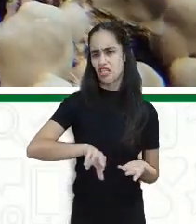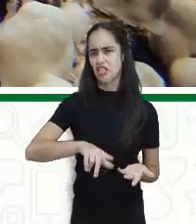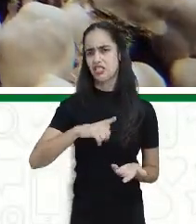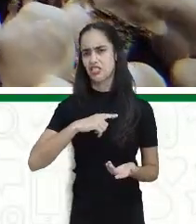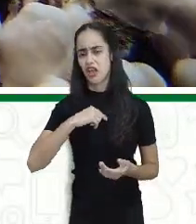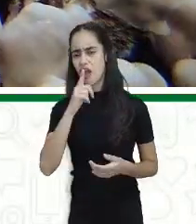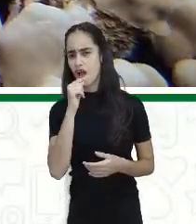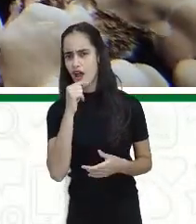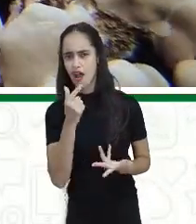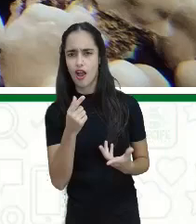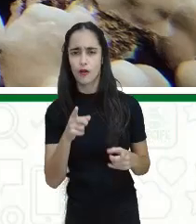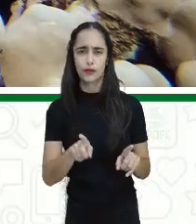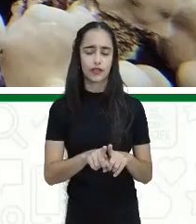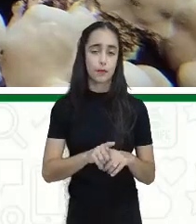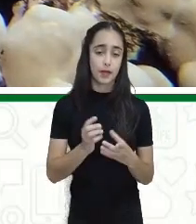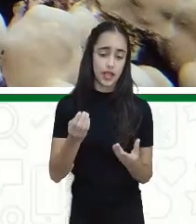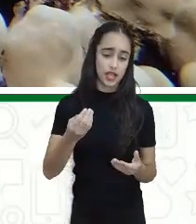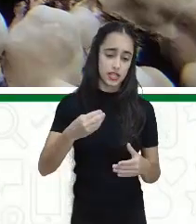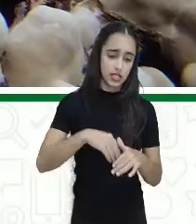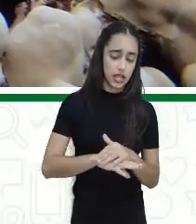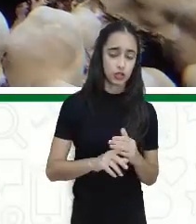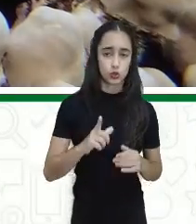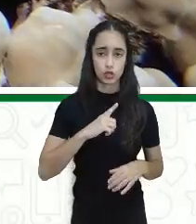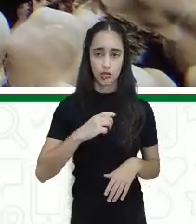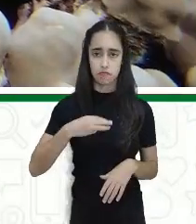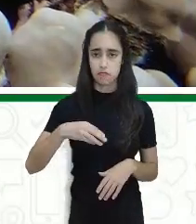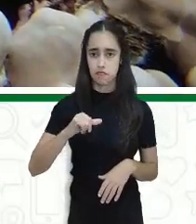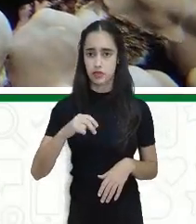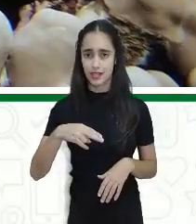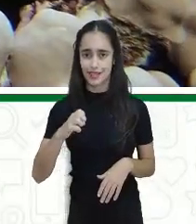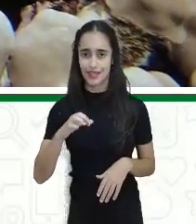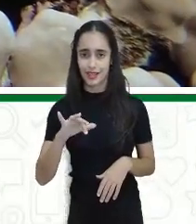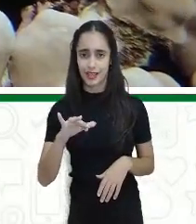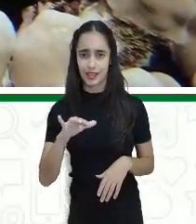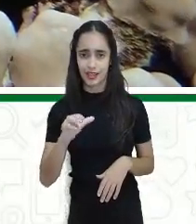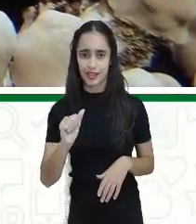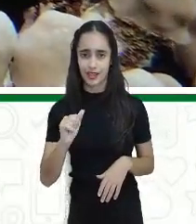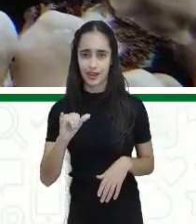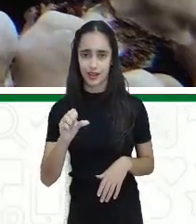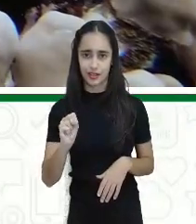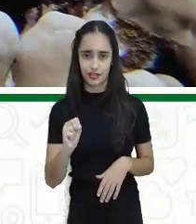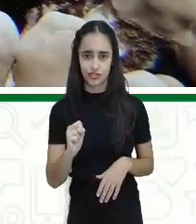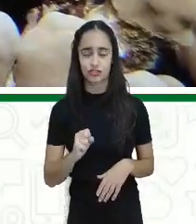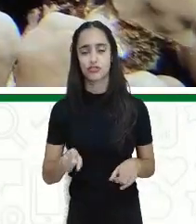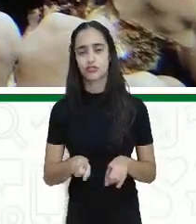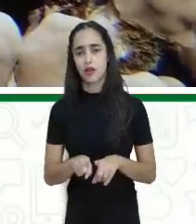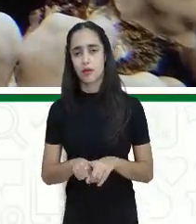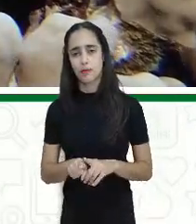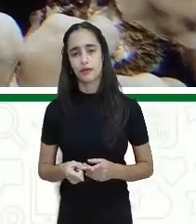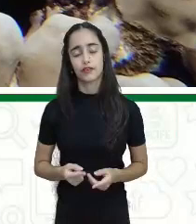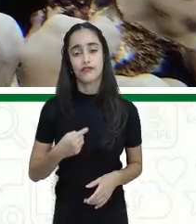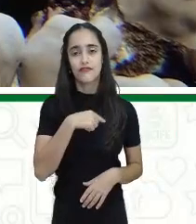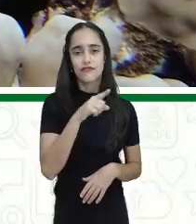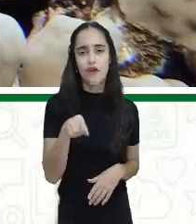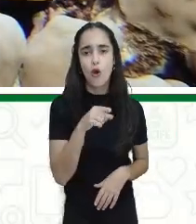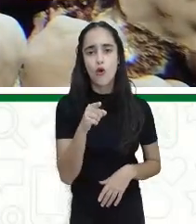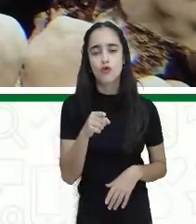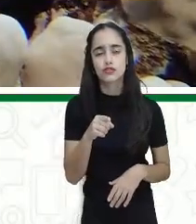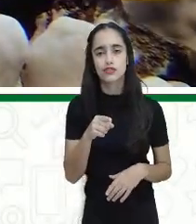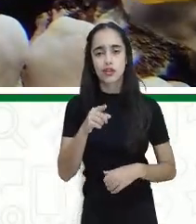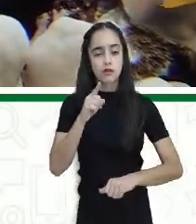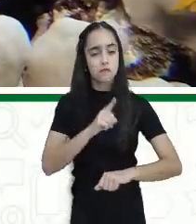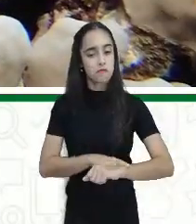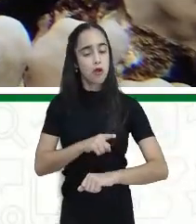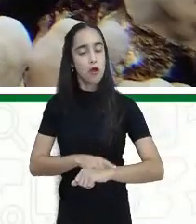encontra minerais e tudo isso é matéria. Você que está aí neste momento assistindo a